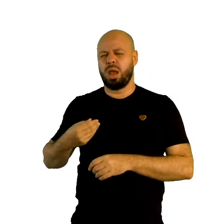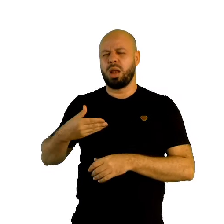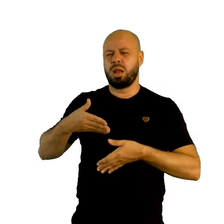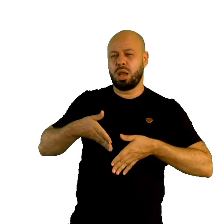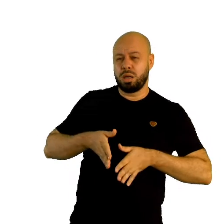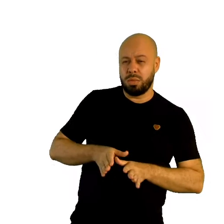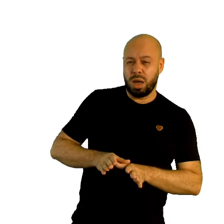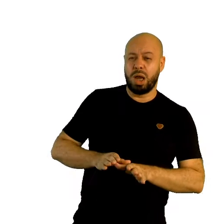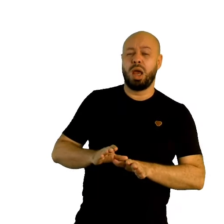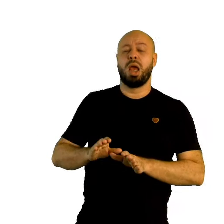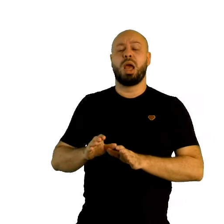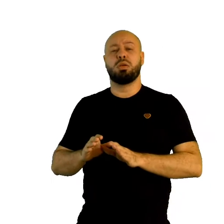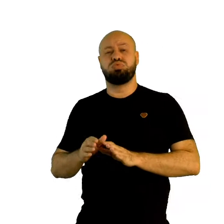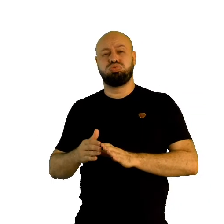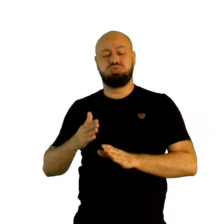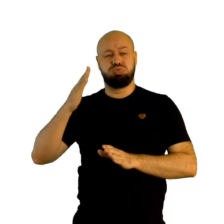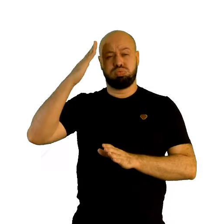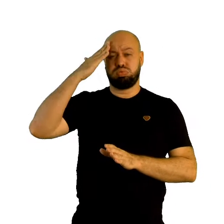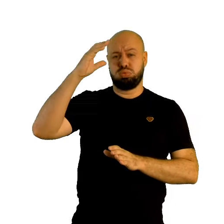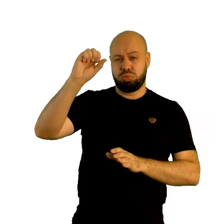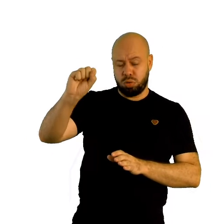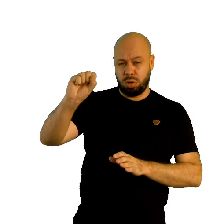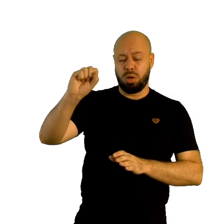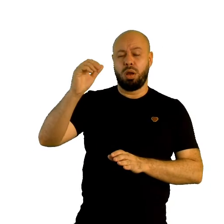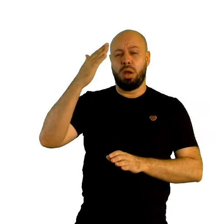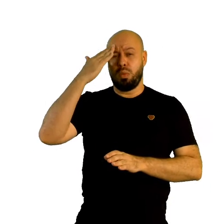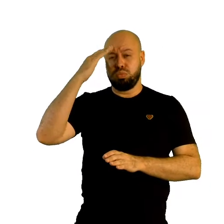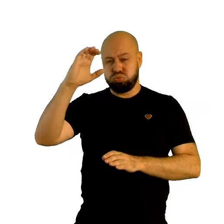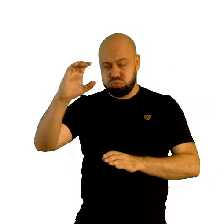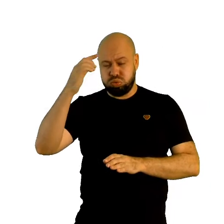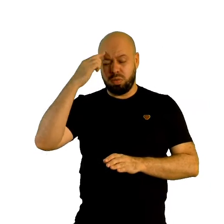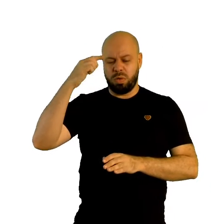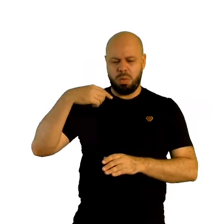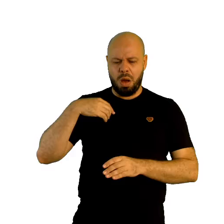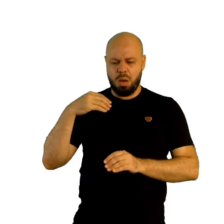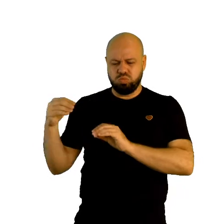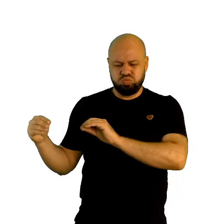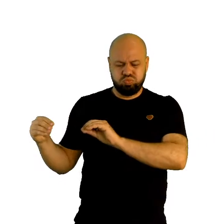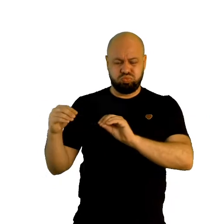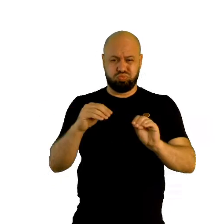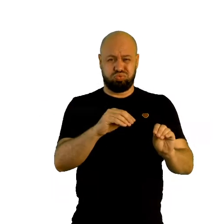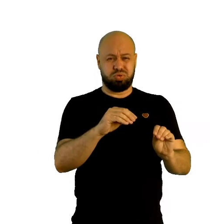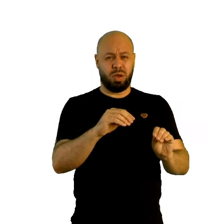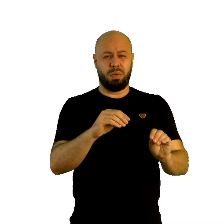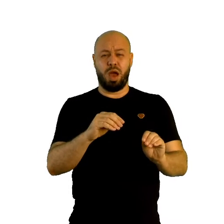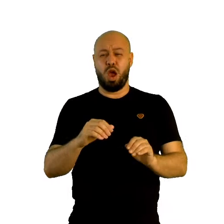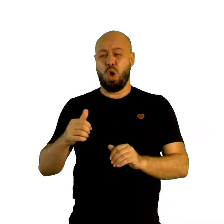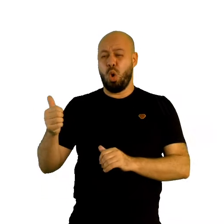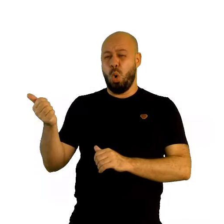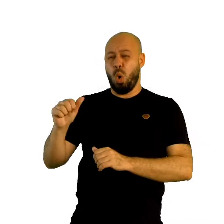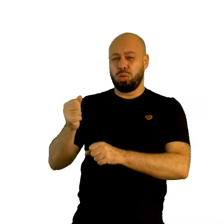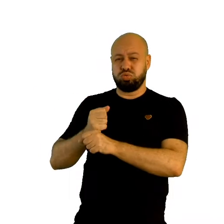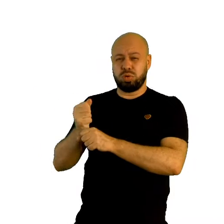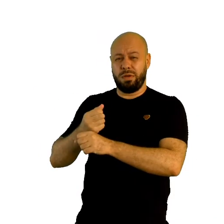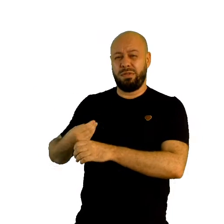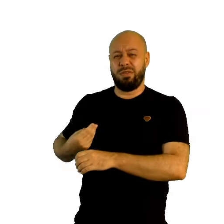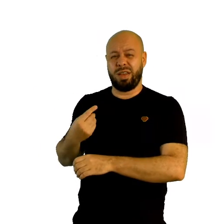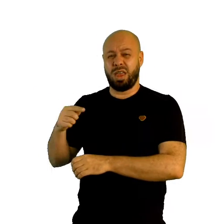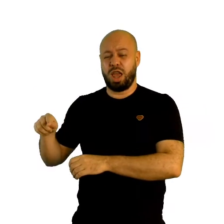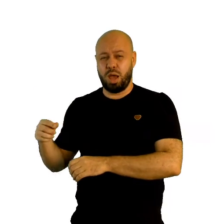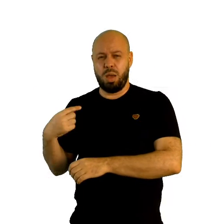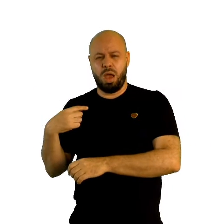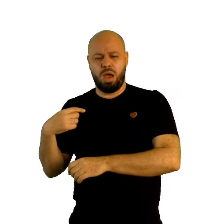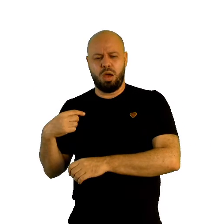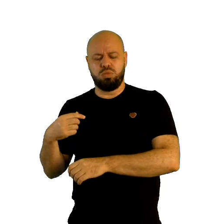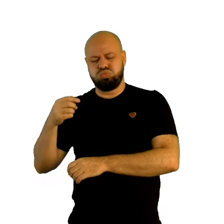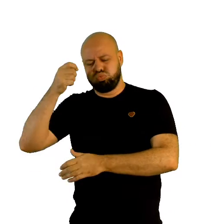o apartamento em Curitiba, onde residiu nos últimos 11 anos, para ir viver com a mulher e as